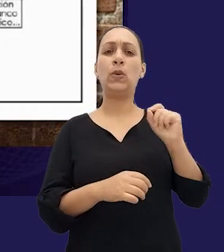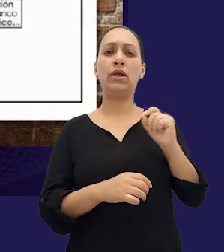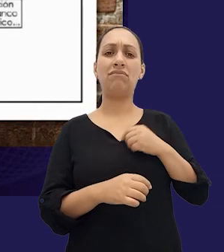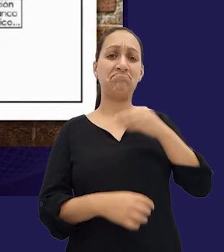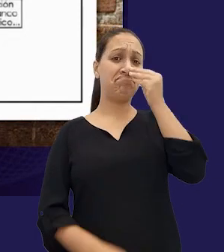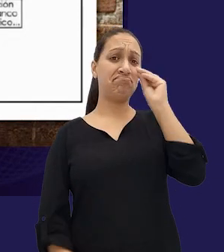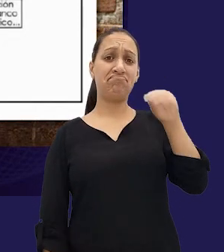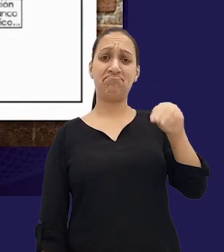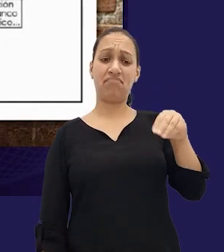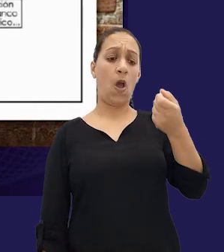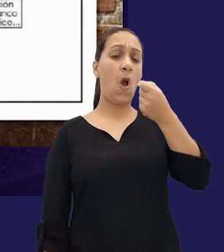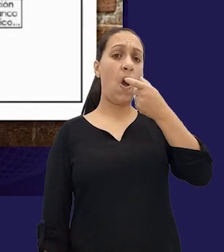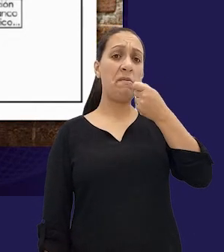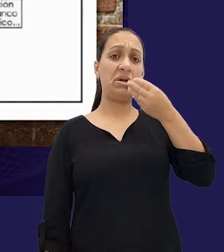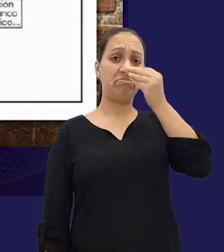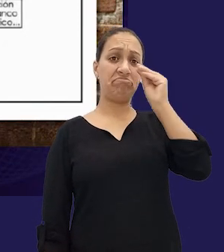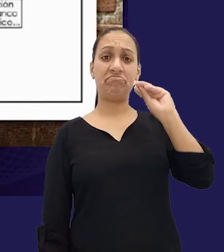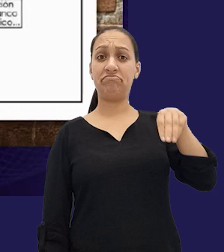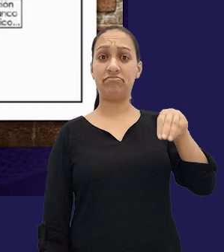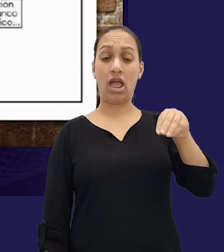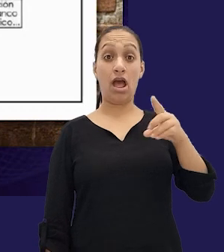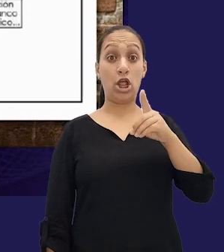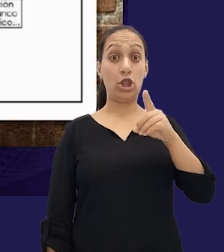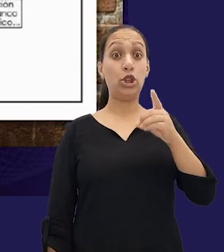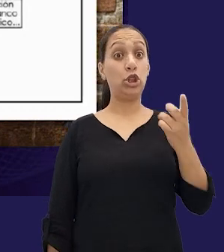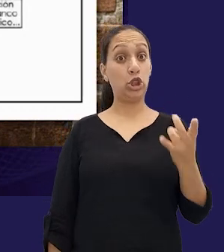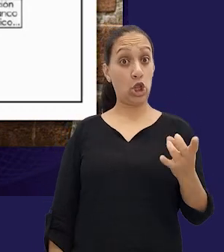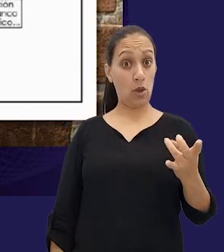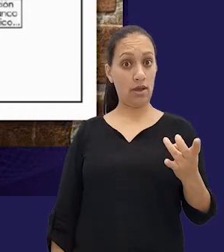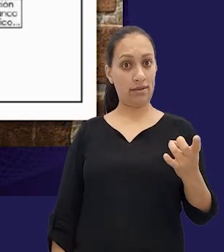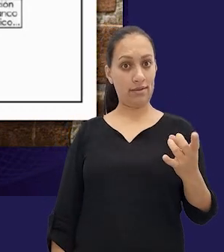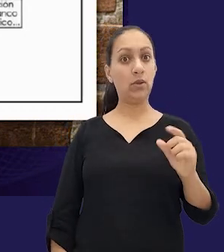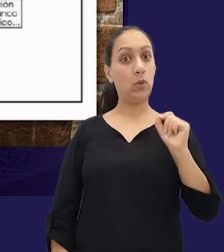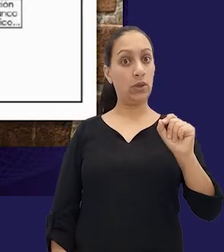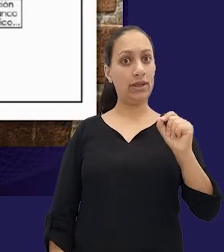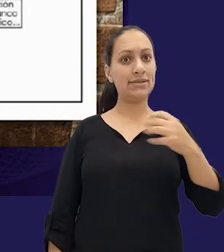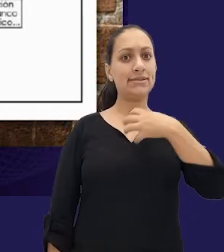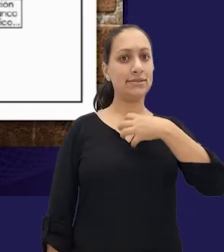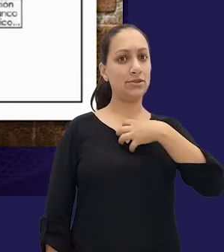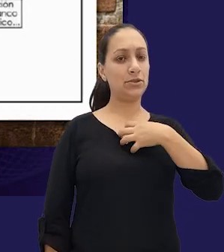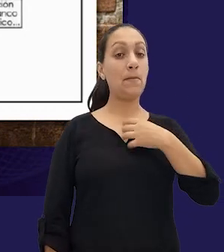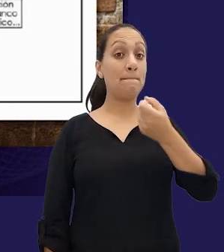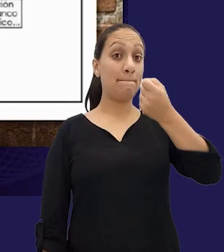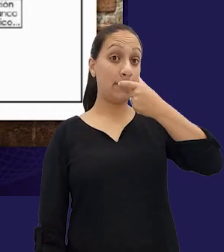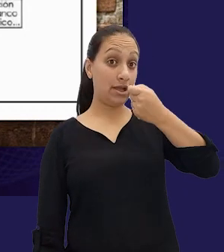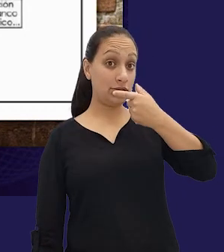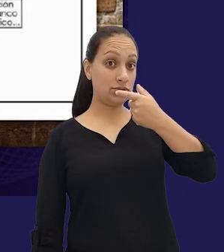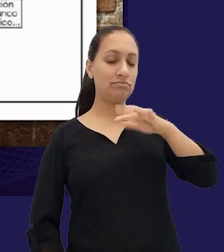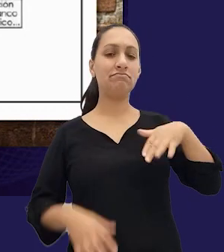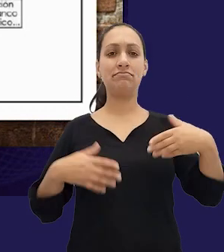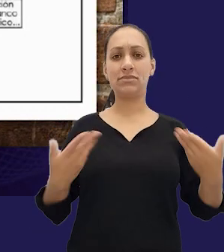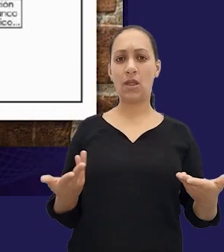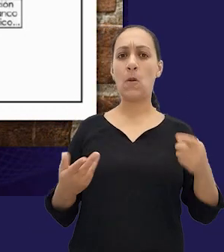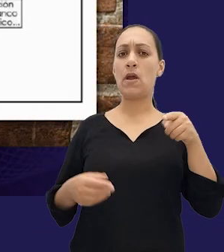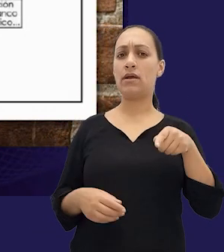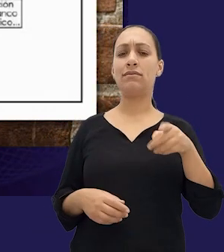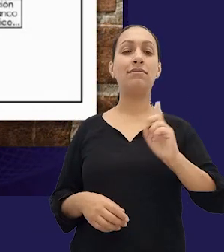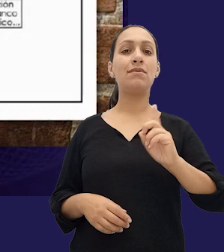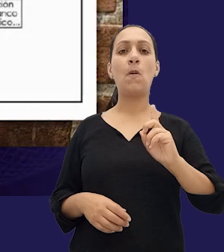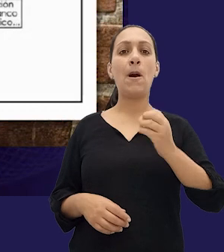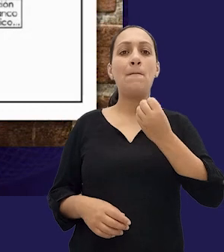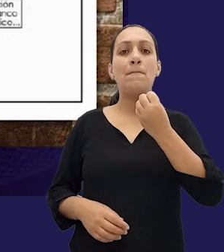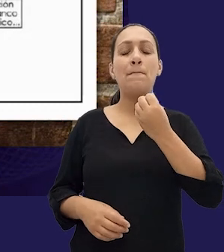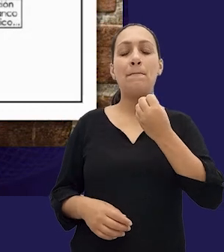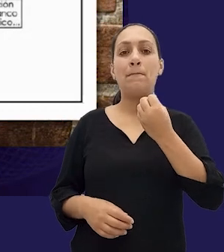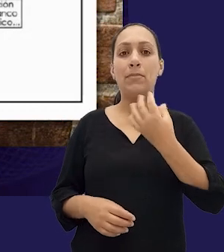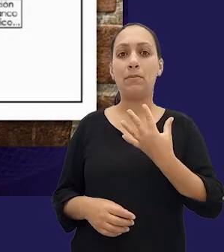essa droga, né? Para essa droga, no sentido dessa droga, esse medicamento, tá? Então, esse antimicrobiano, ele não é eficaz para